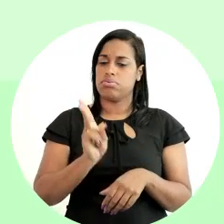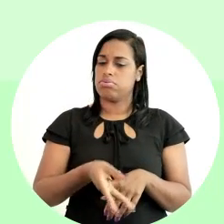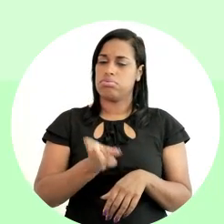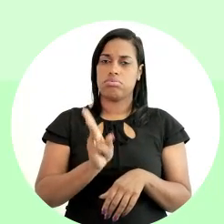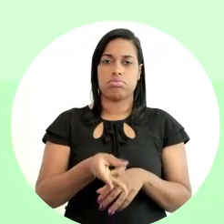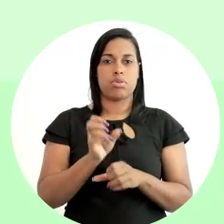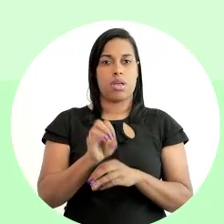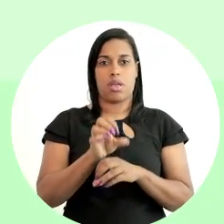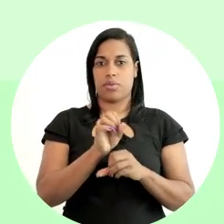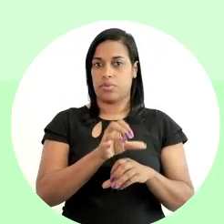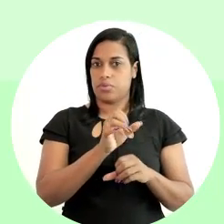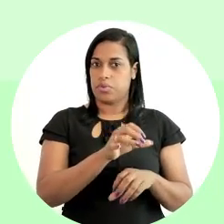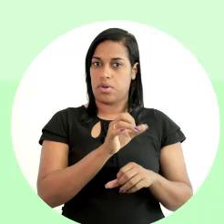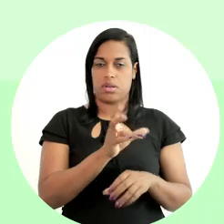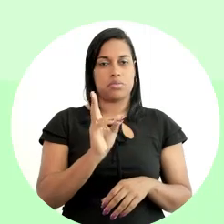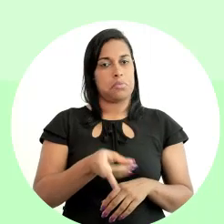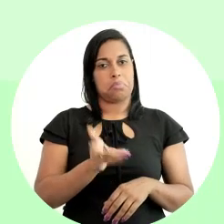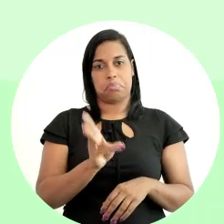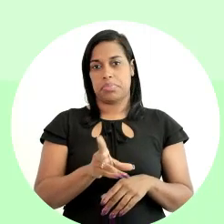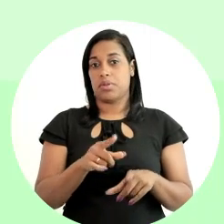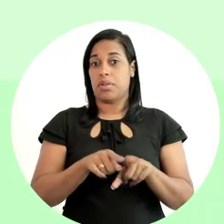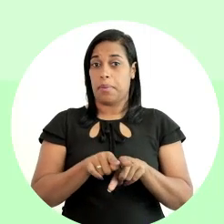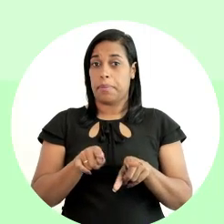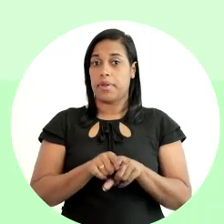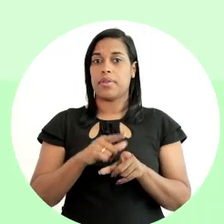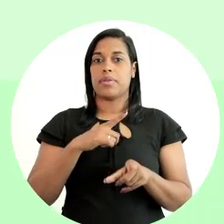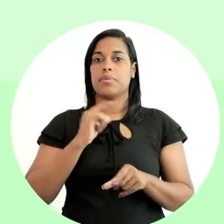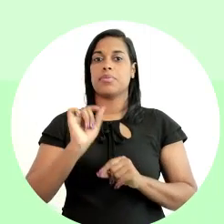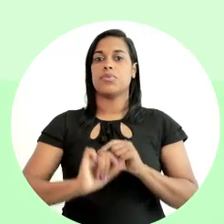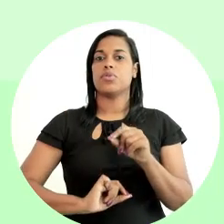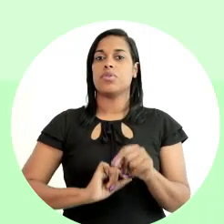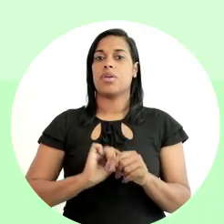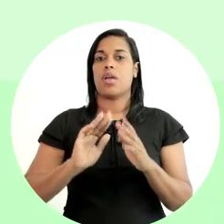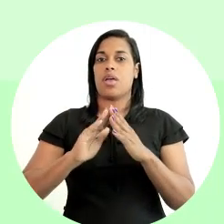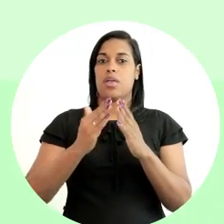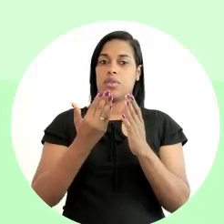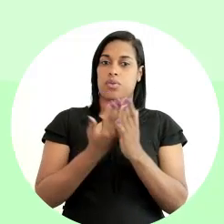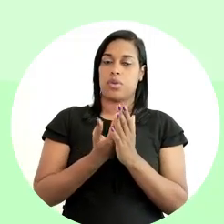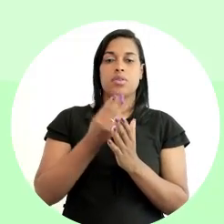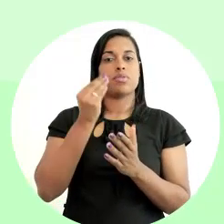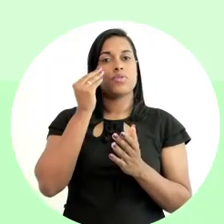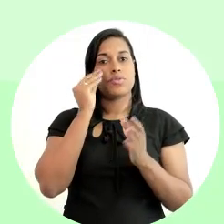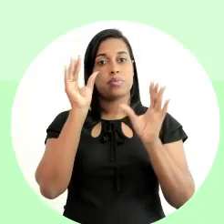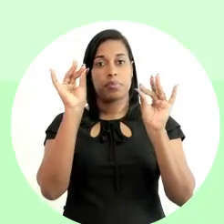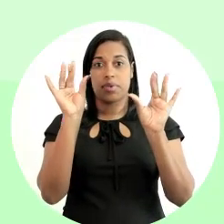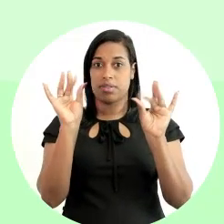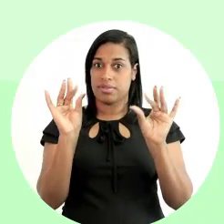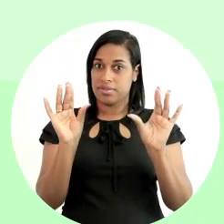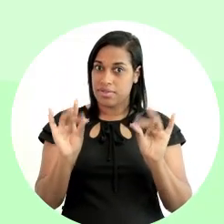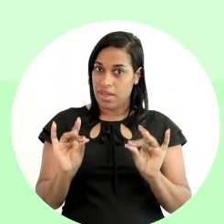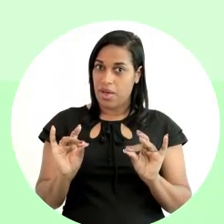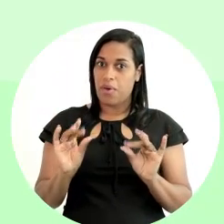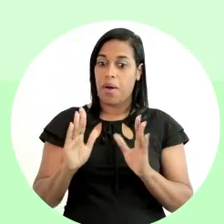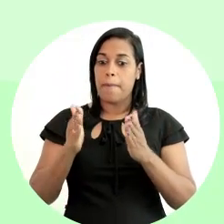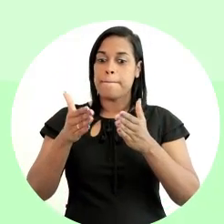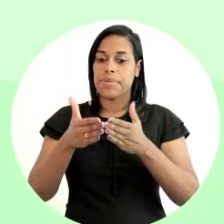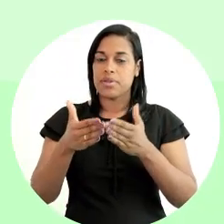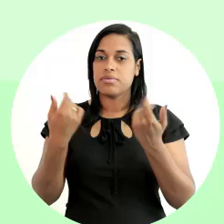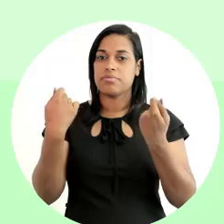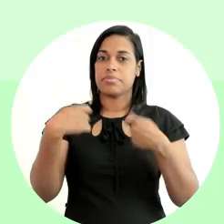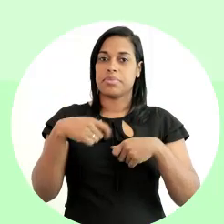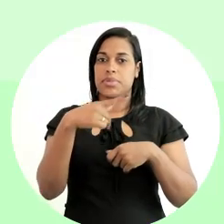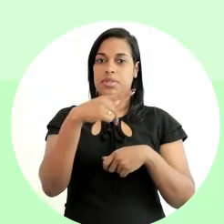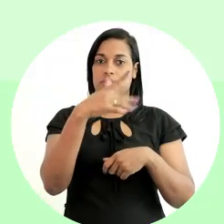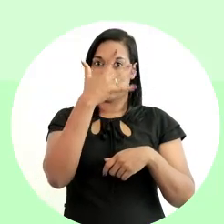a sua educação regularmente, mas também temos a educação especial para atender um público com